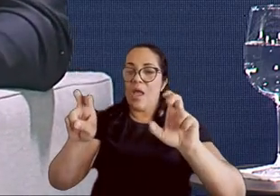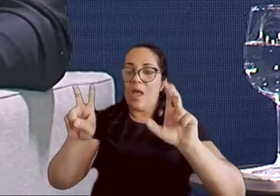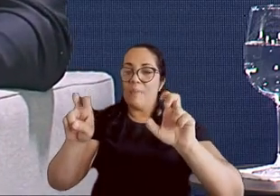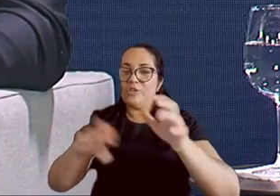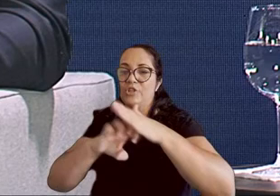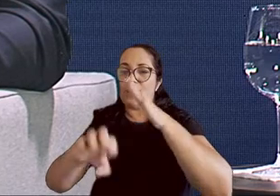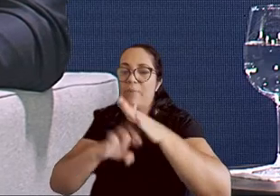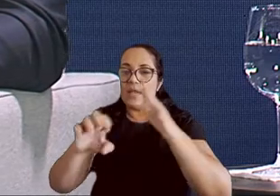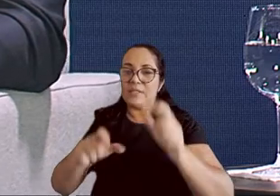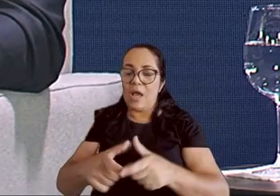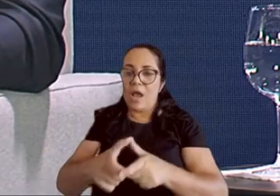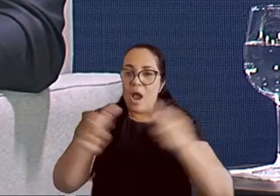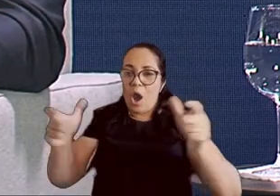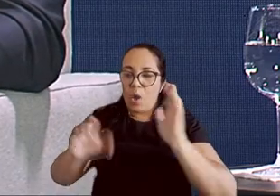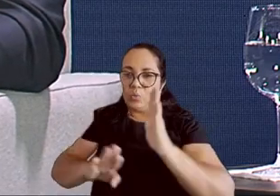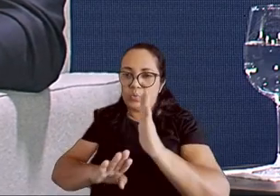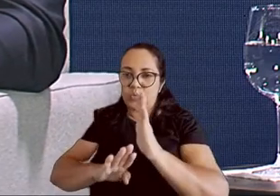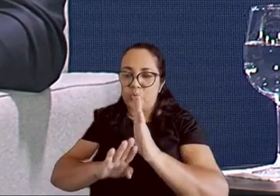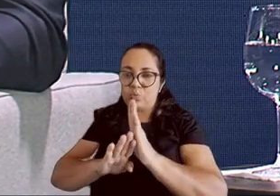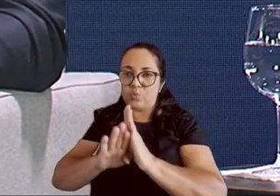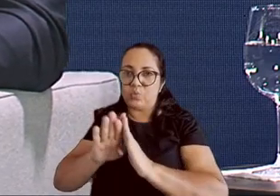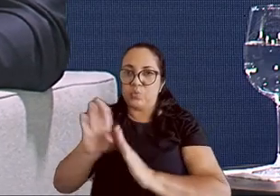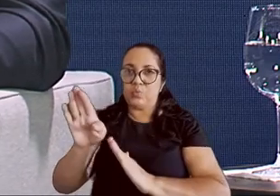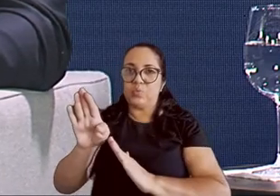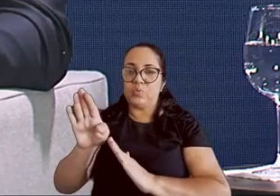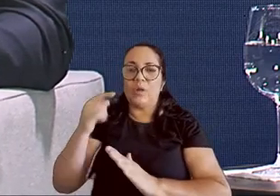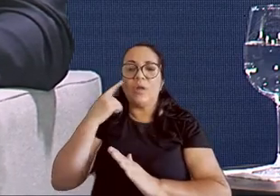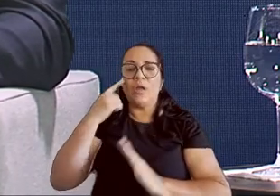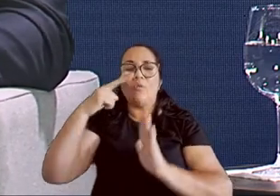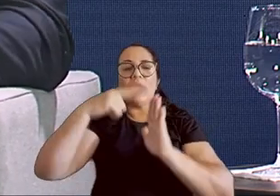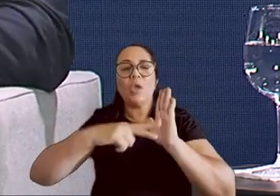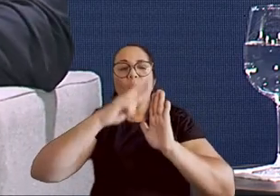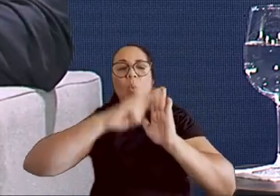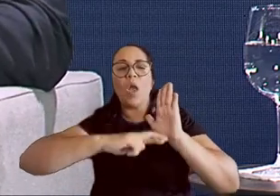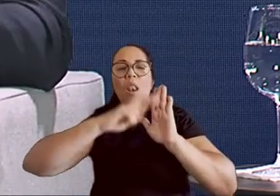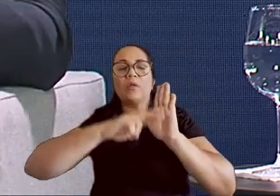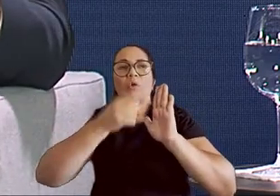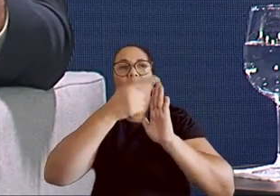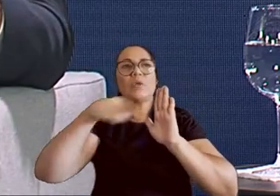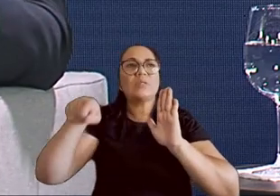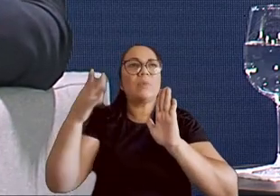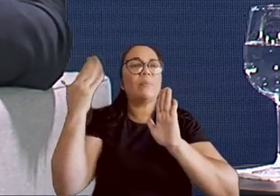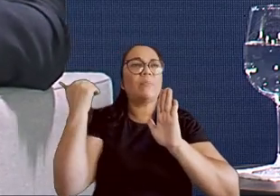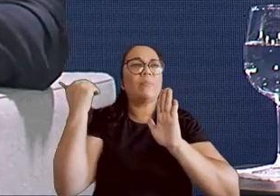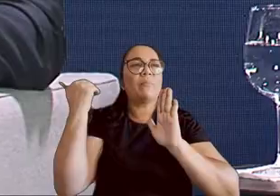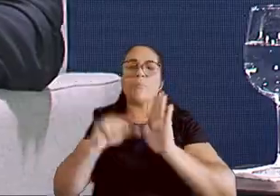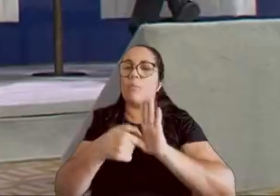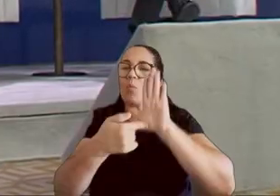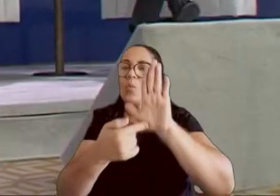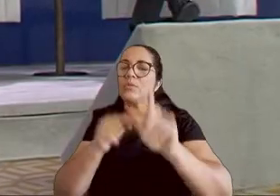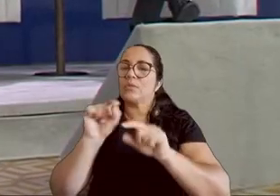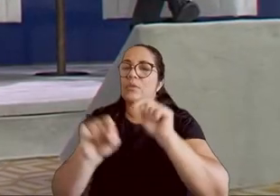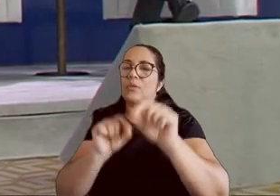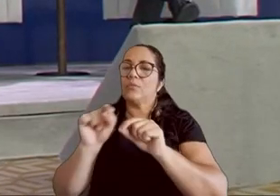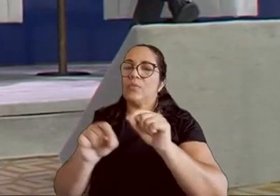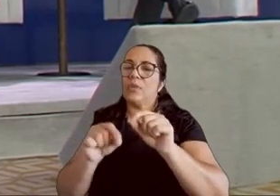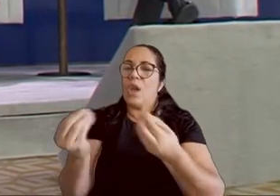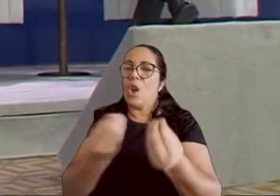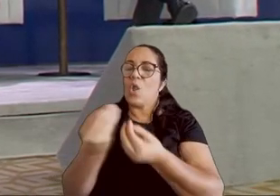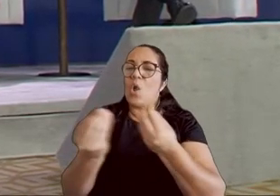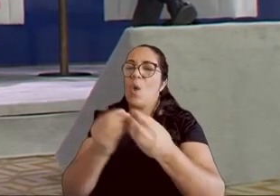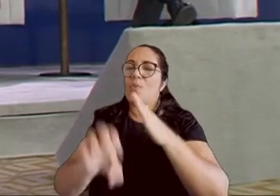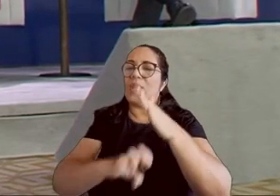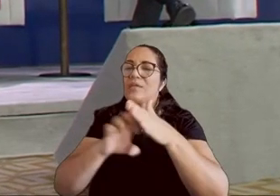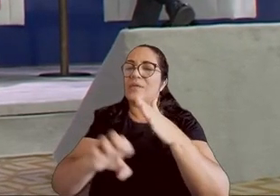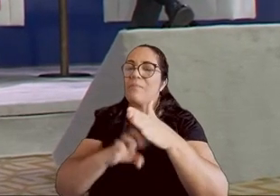o time de 18 BTG soltou um relatório Acho que até essa semana a semana passada mostrando o histórico de alavancagem das empresas listadas tirando